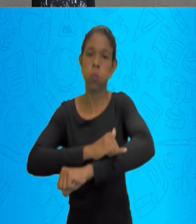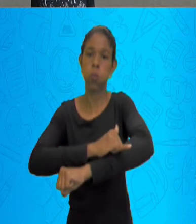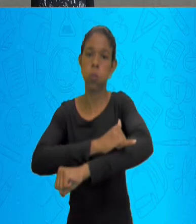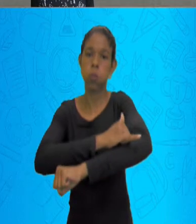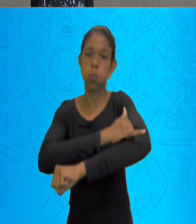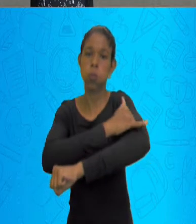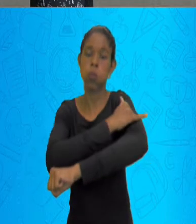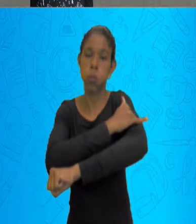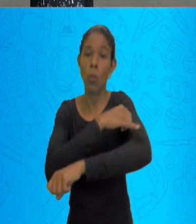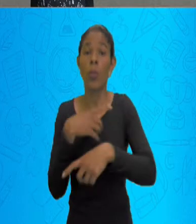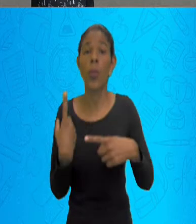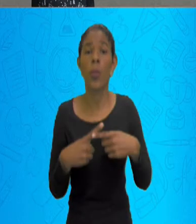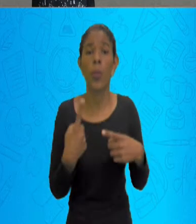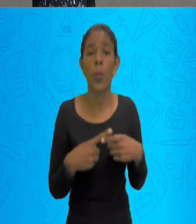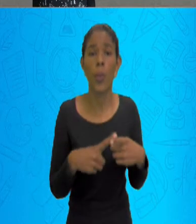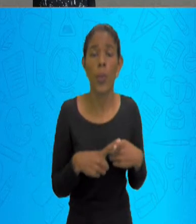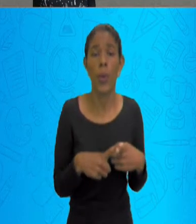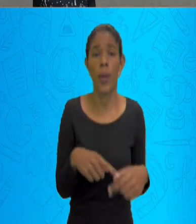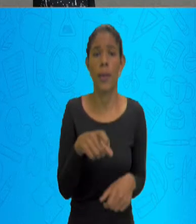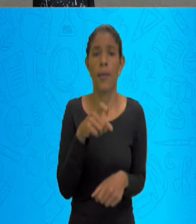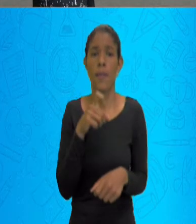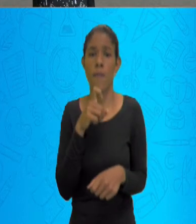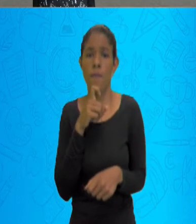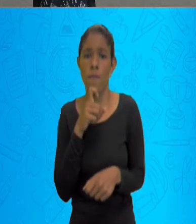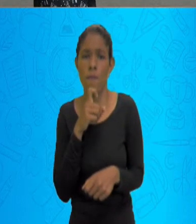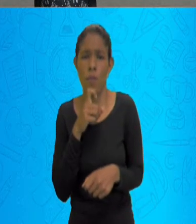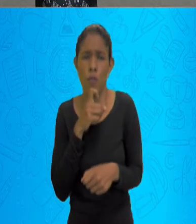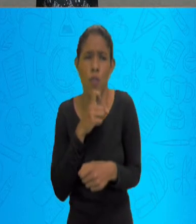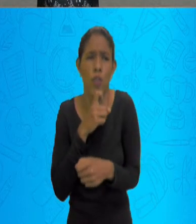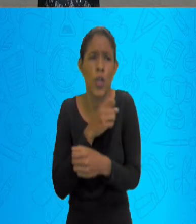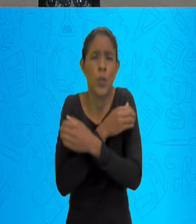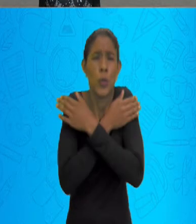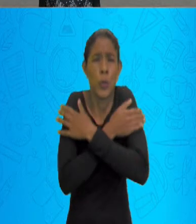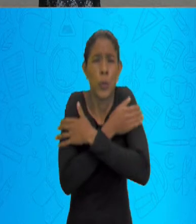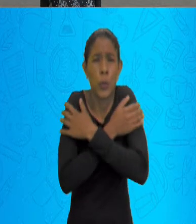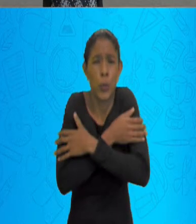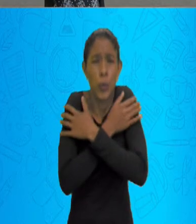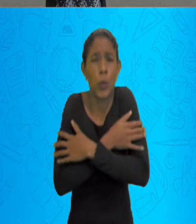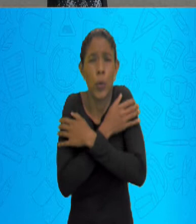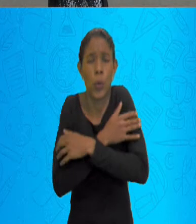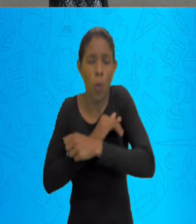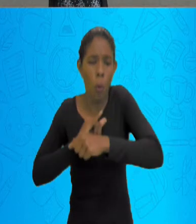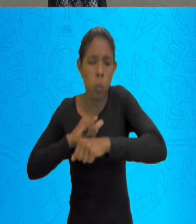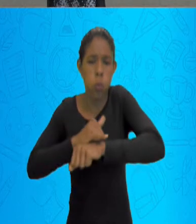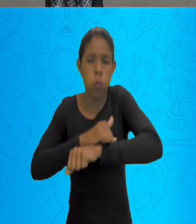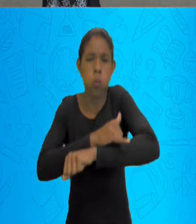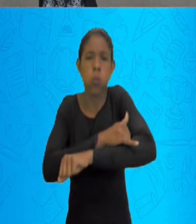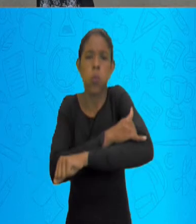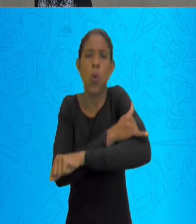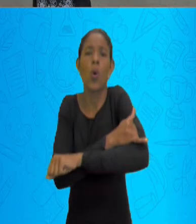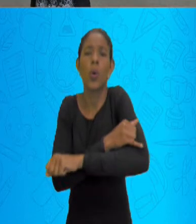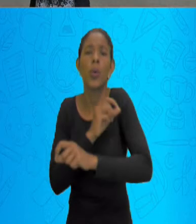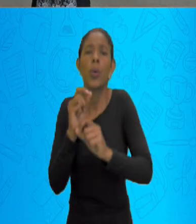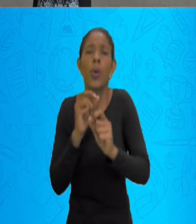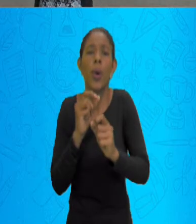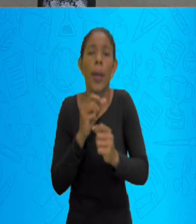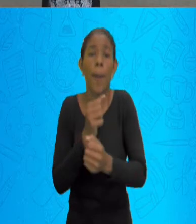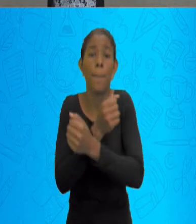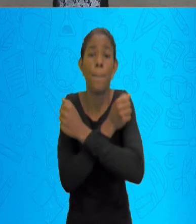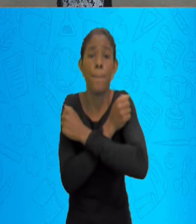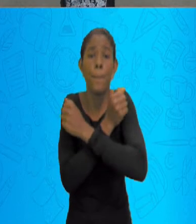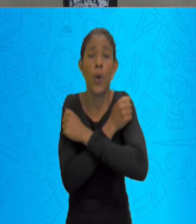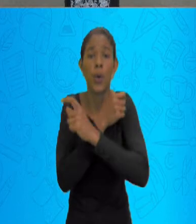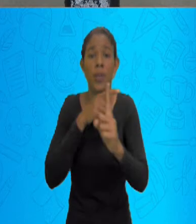inverno mais brusco, mais denso, de uma maneira mais tranquila. Geralmente, é nesses períodos onde